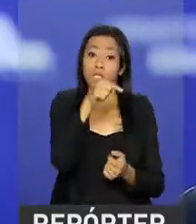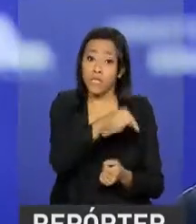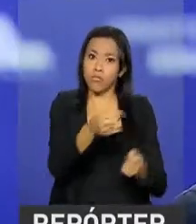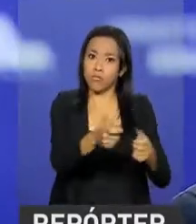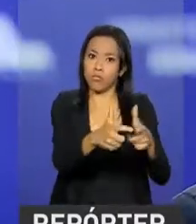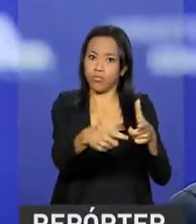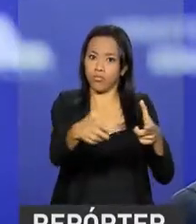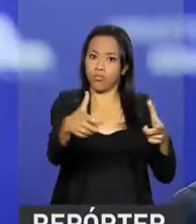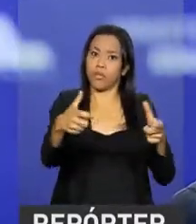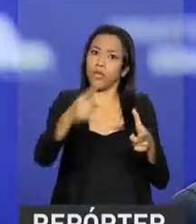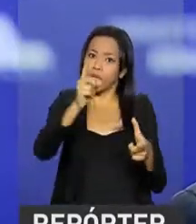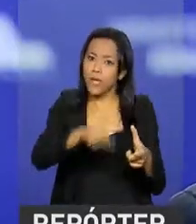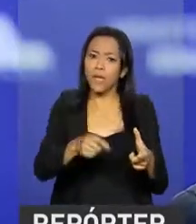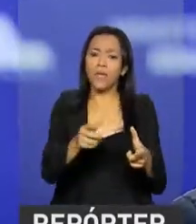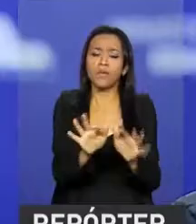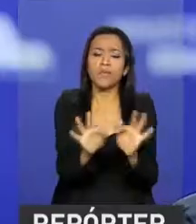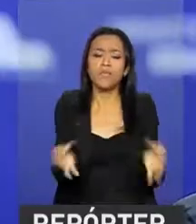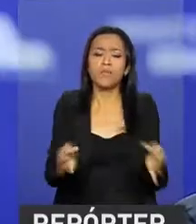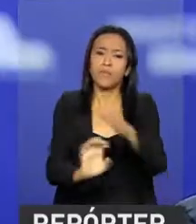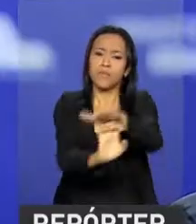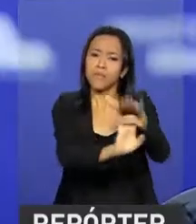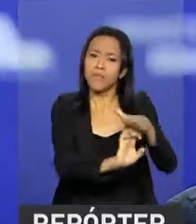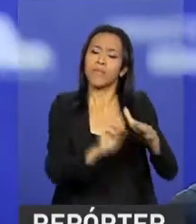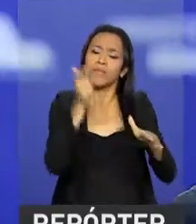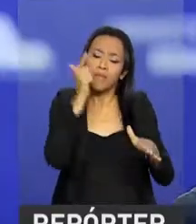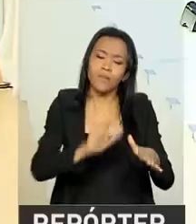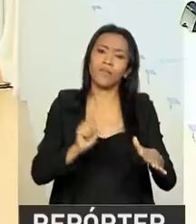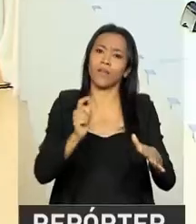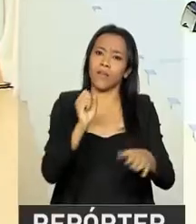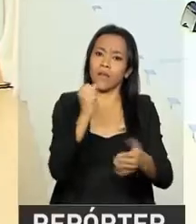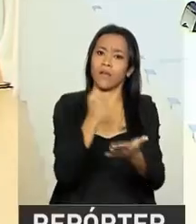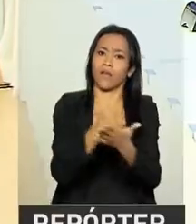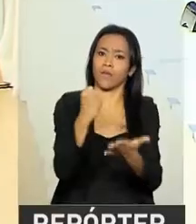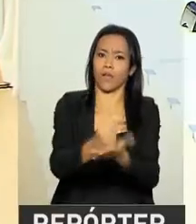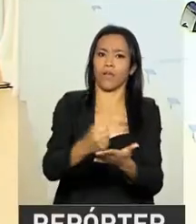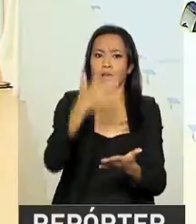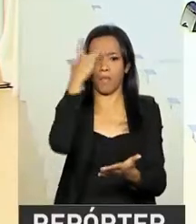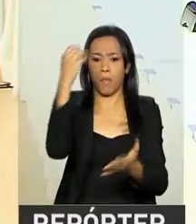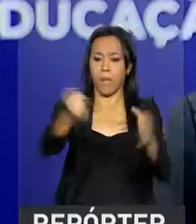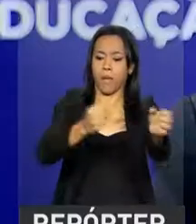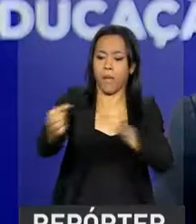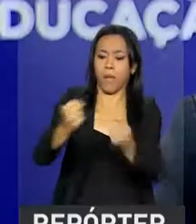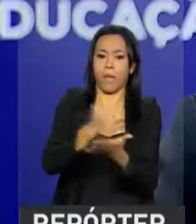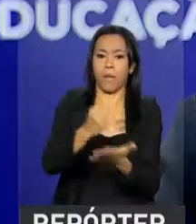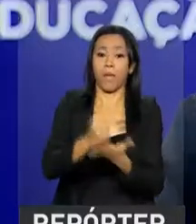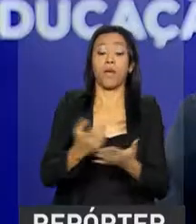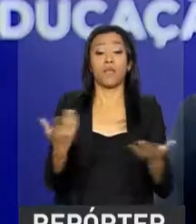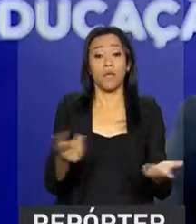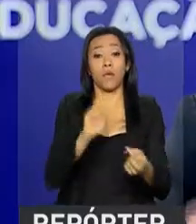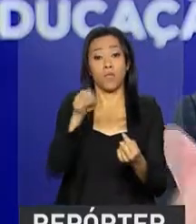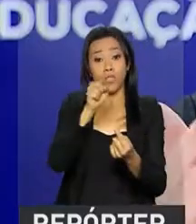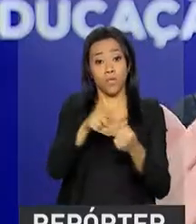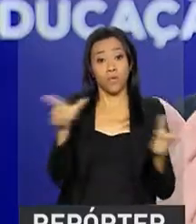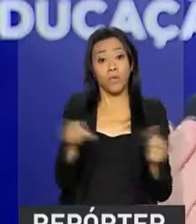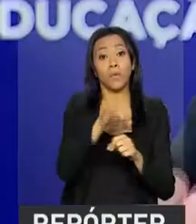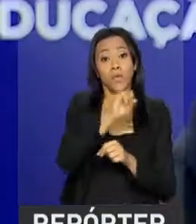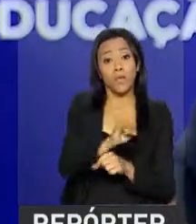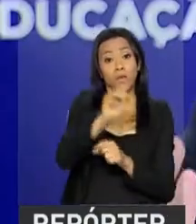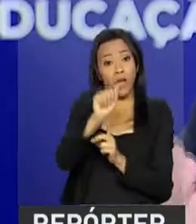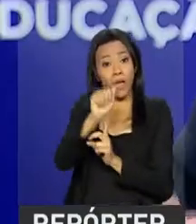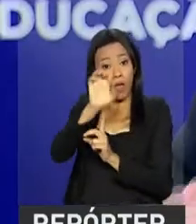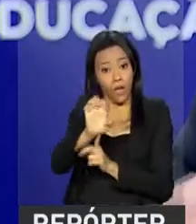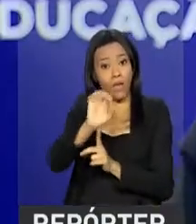o que são os pequenos negócios no brasil que sabidamente dão mais emprego a intenção do i é aprimorar o perfil do empreendedor